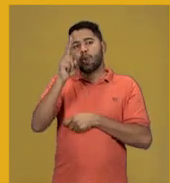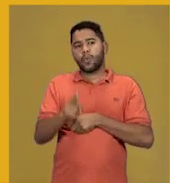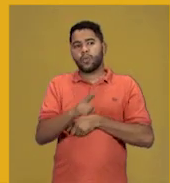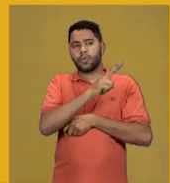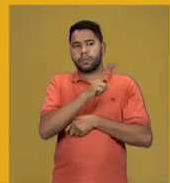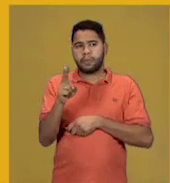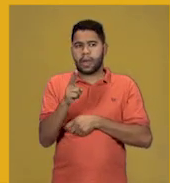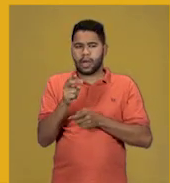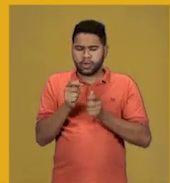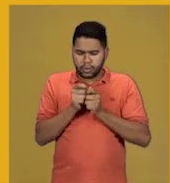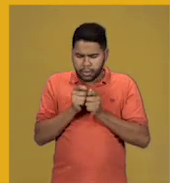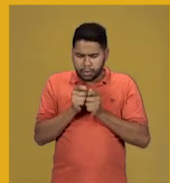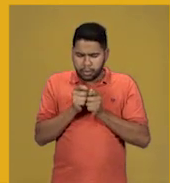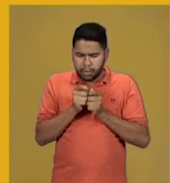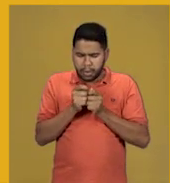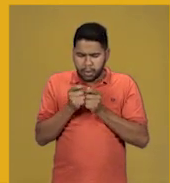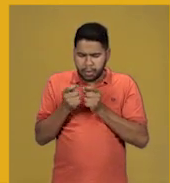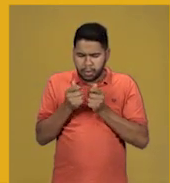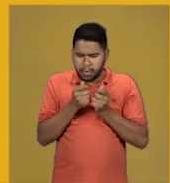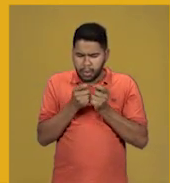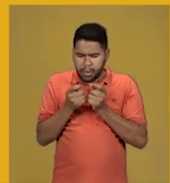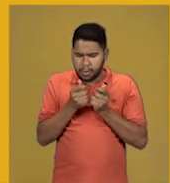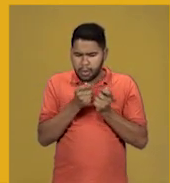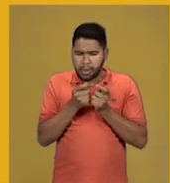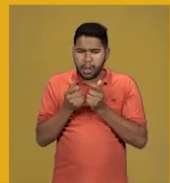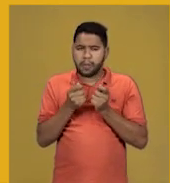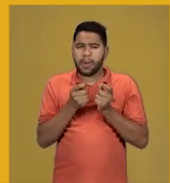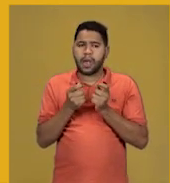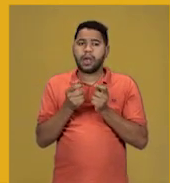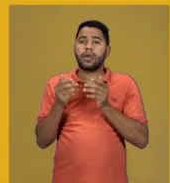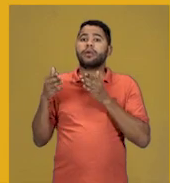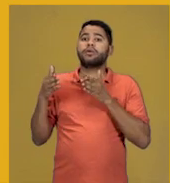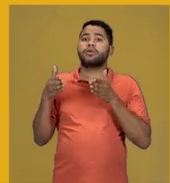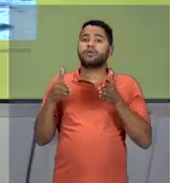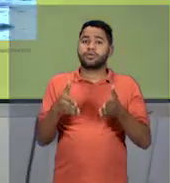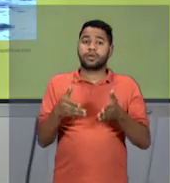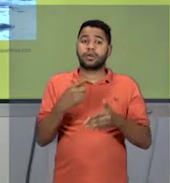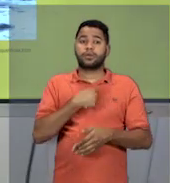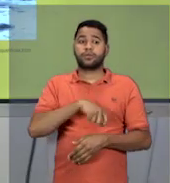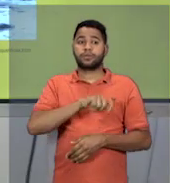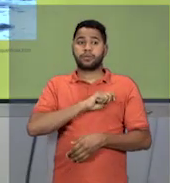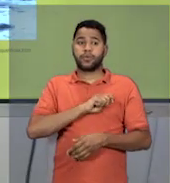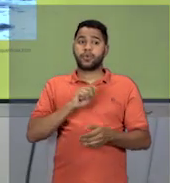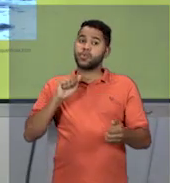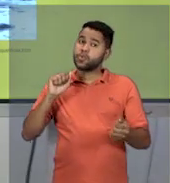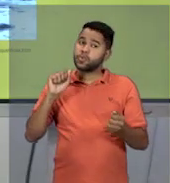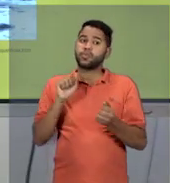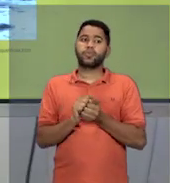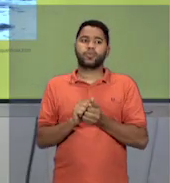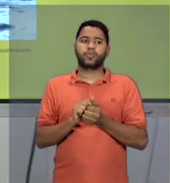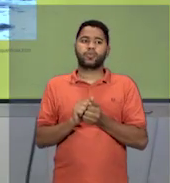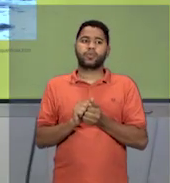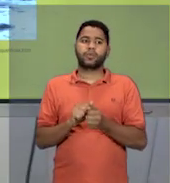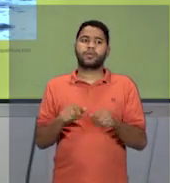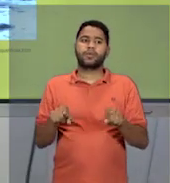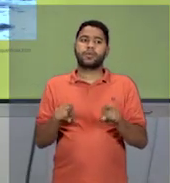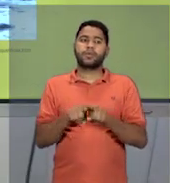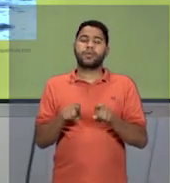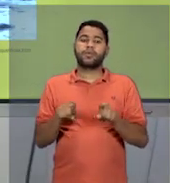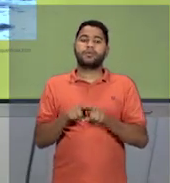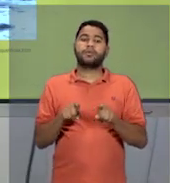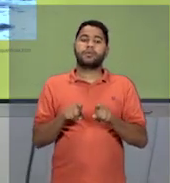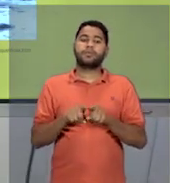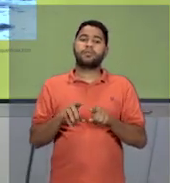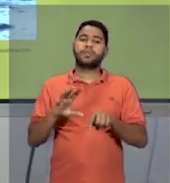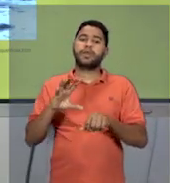na mão. Isso representa a chegada desses espanhóis e, junto com eles, a chegada da